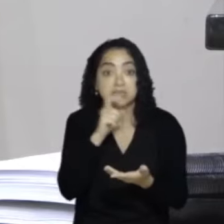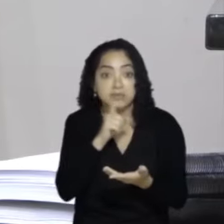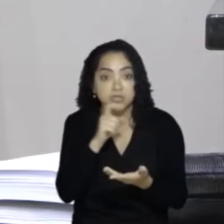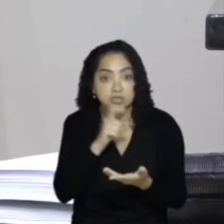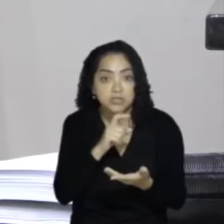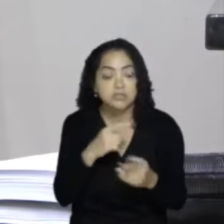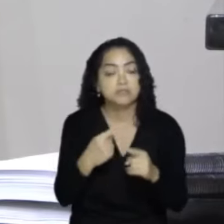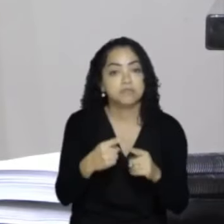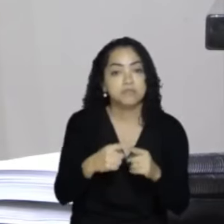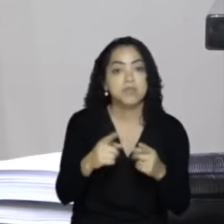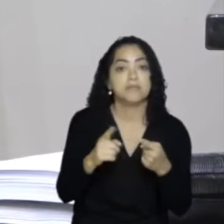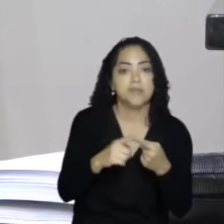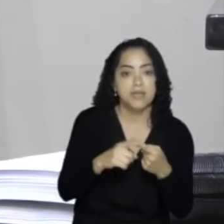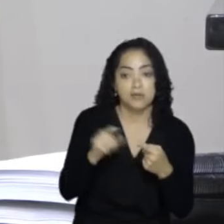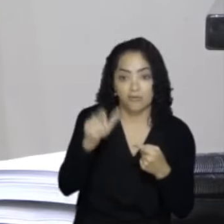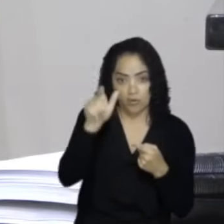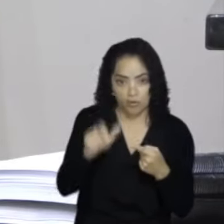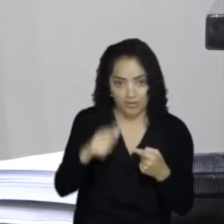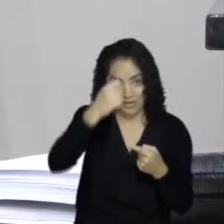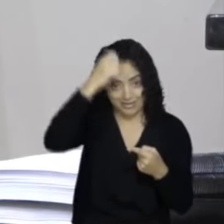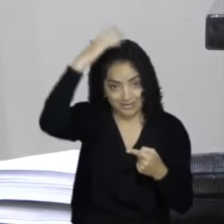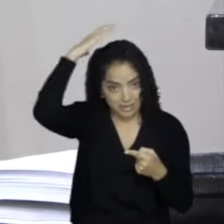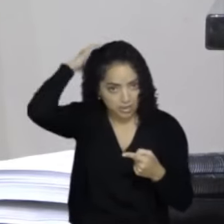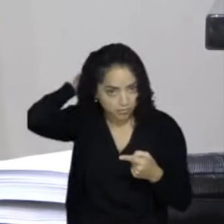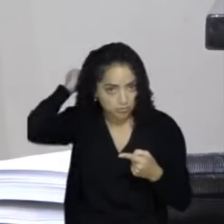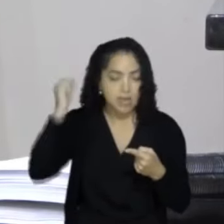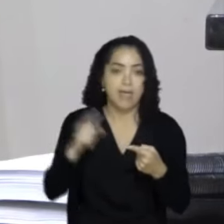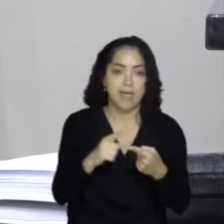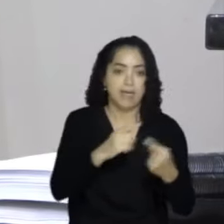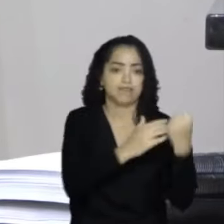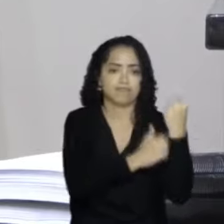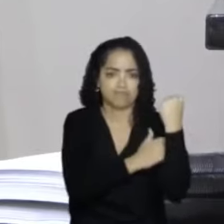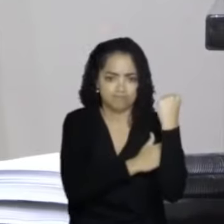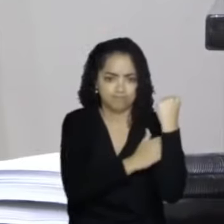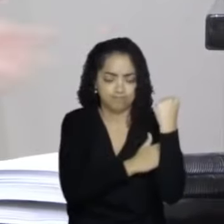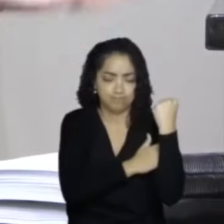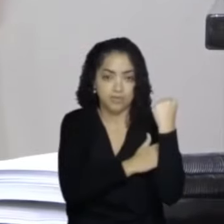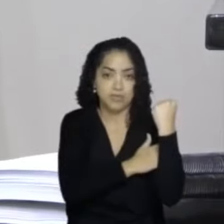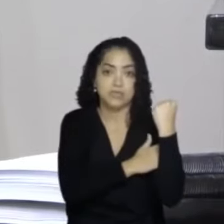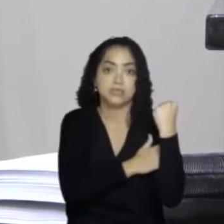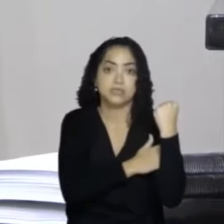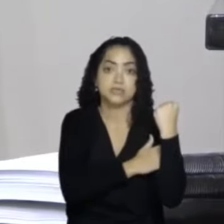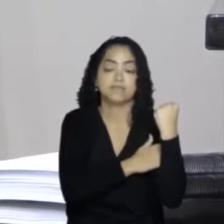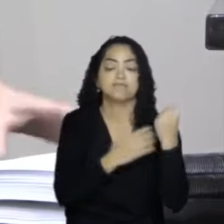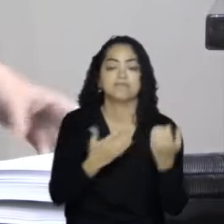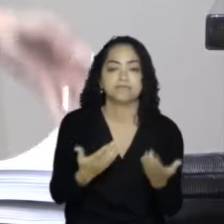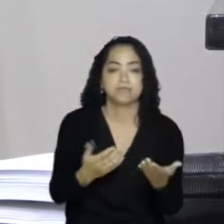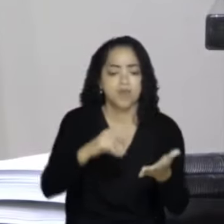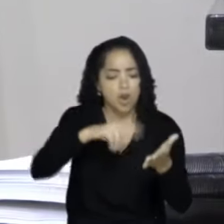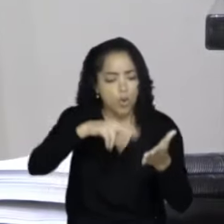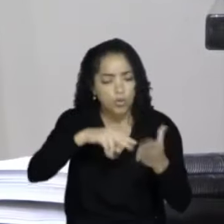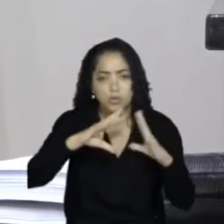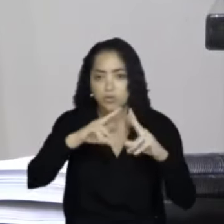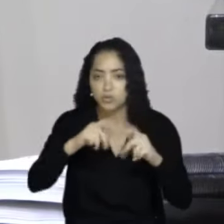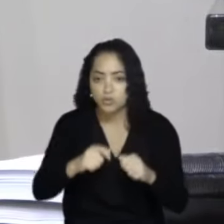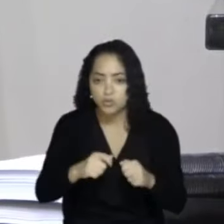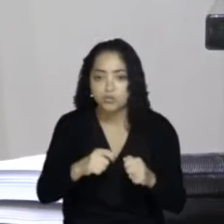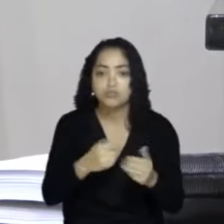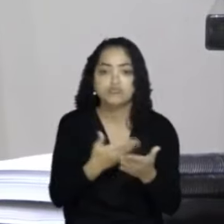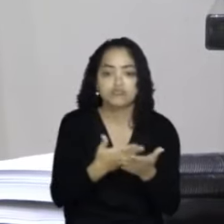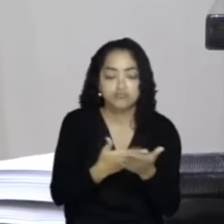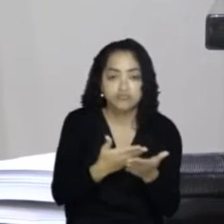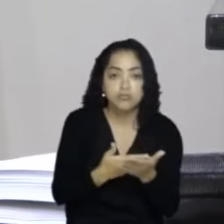era feminista. Ela sabe que eu sou antifeminista, não sei se isso foi para me provocar, mas eu li todos esses materiais aqui, os senhores imaginem